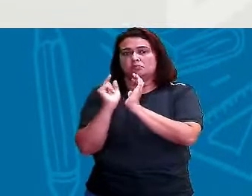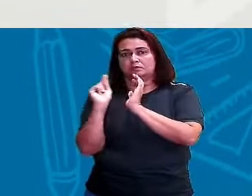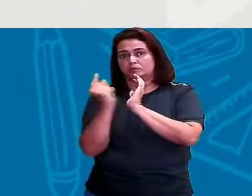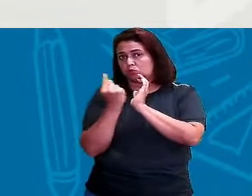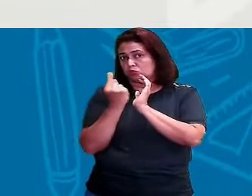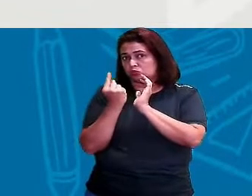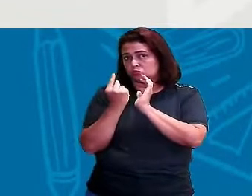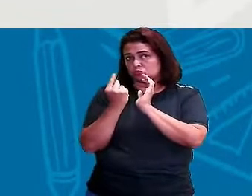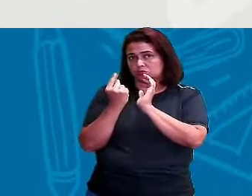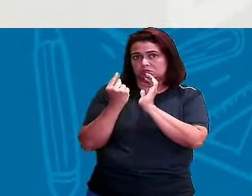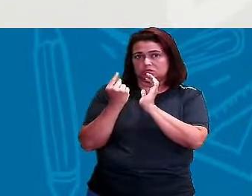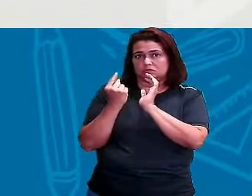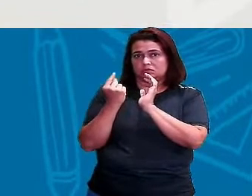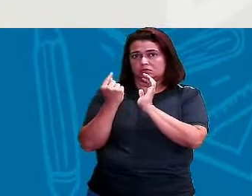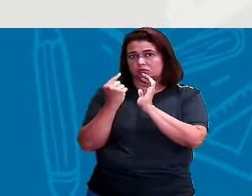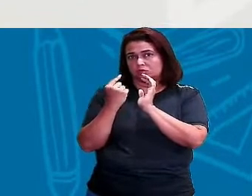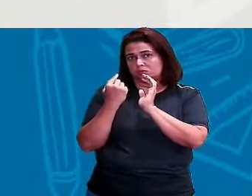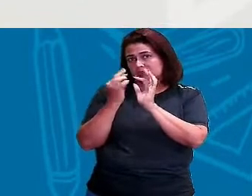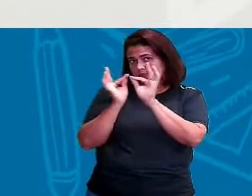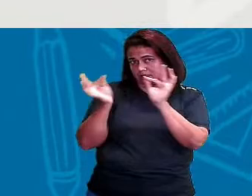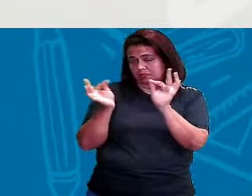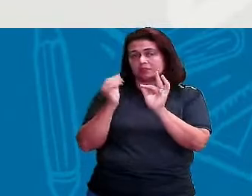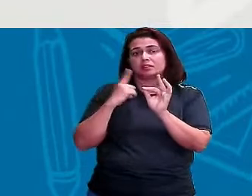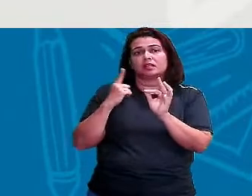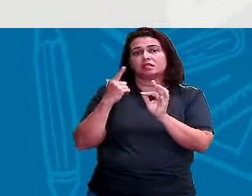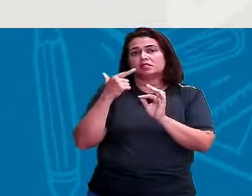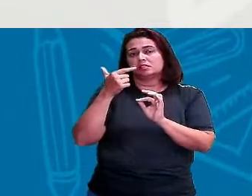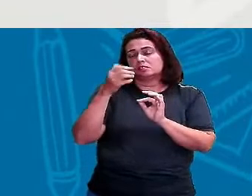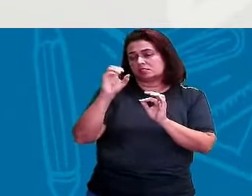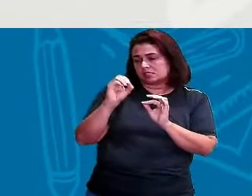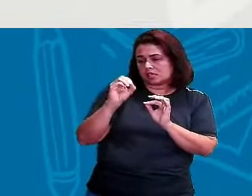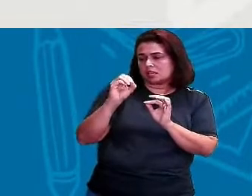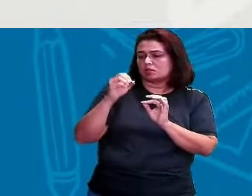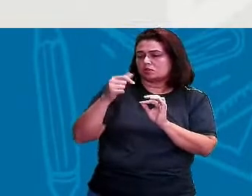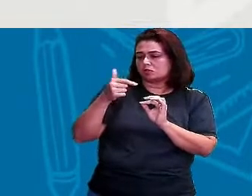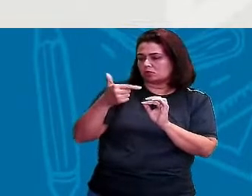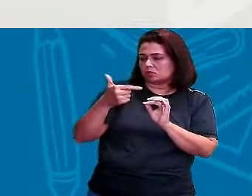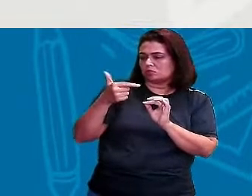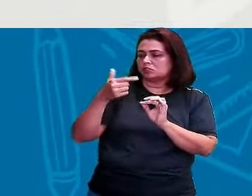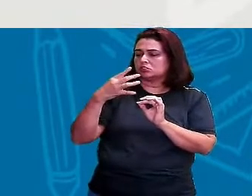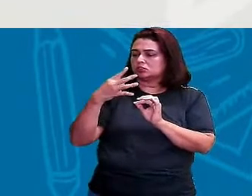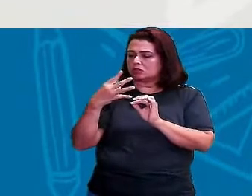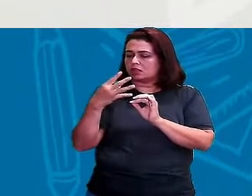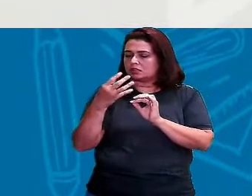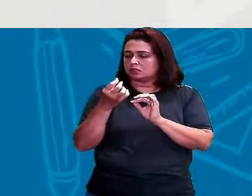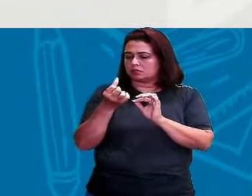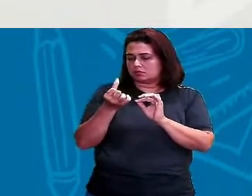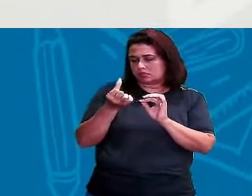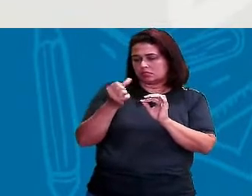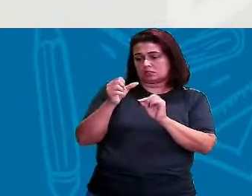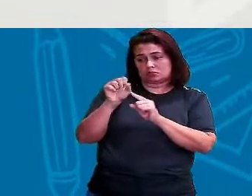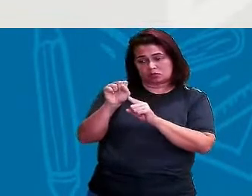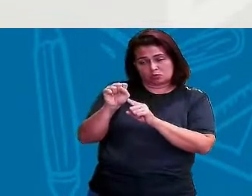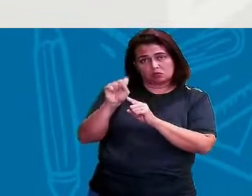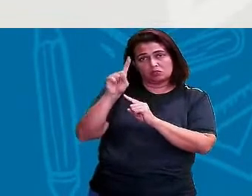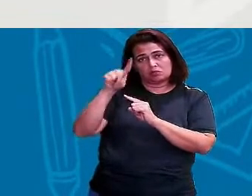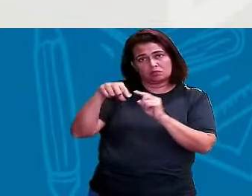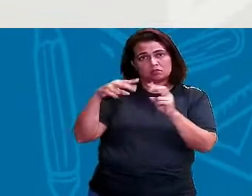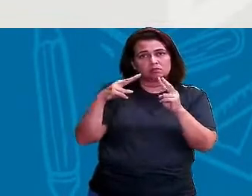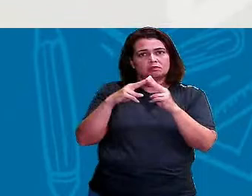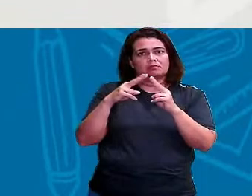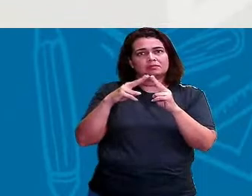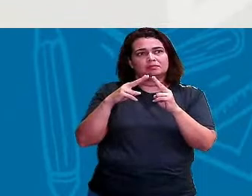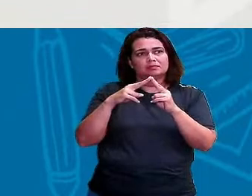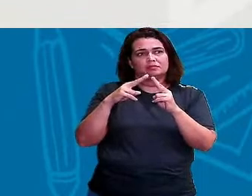tiver o 0, o 2, o 4, o 6 ou o 8, esse número vai ser par. Como assim,